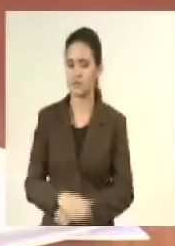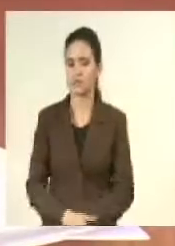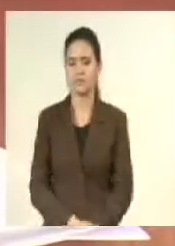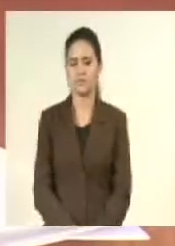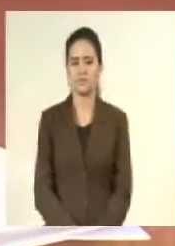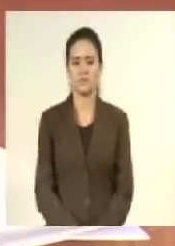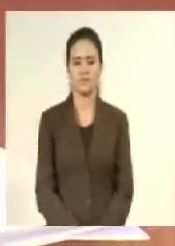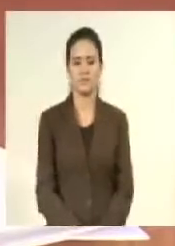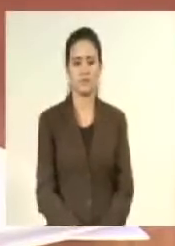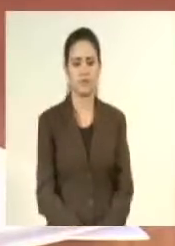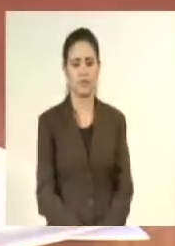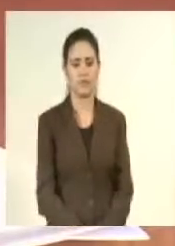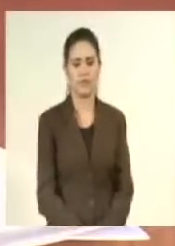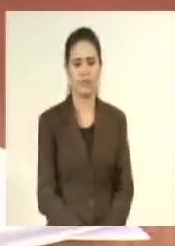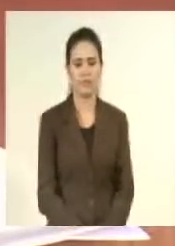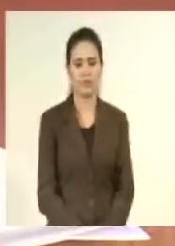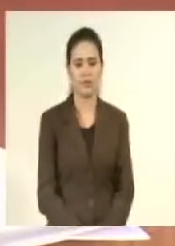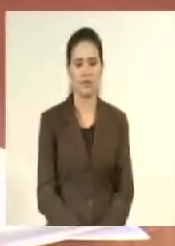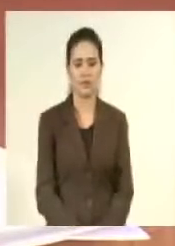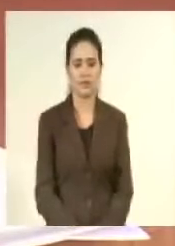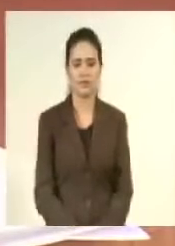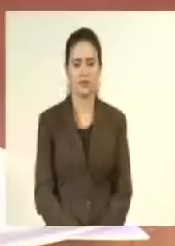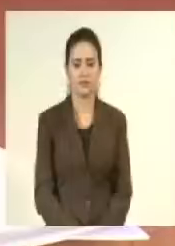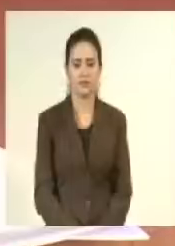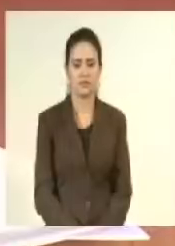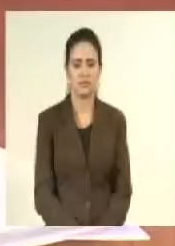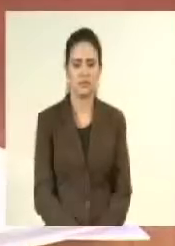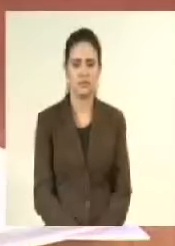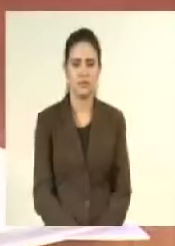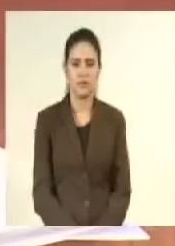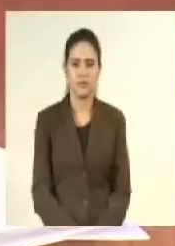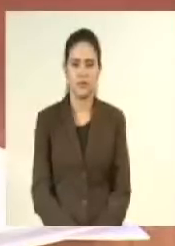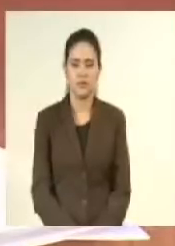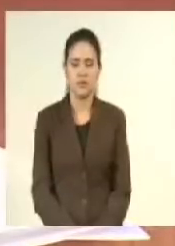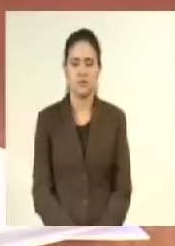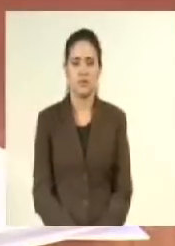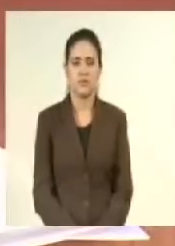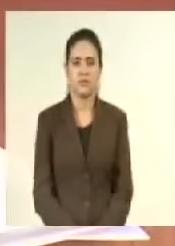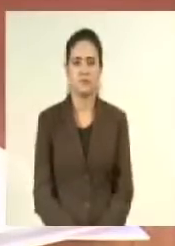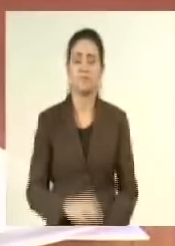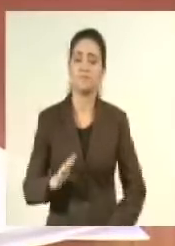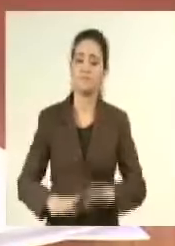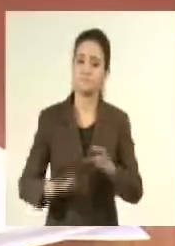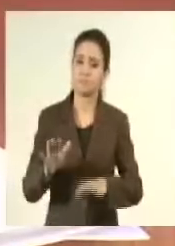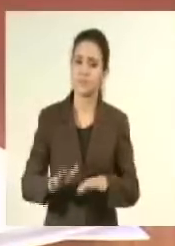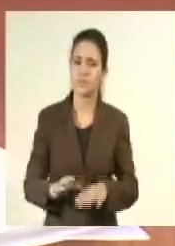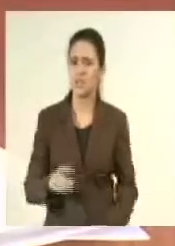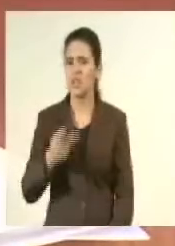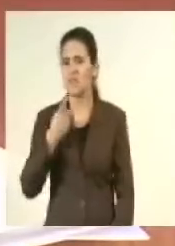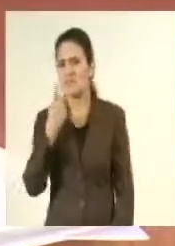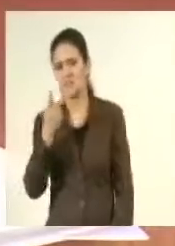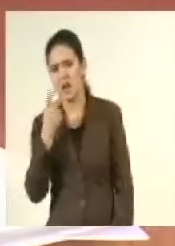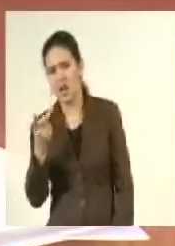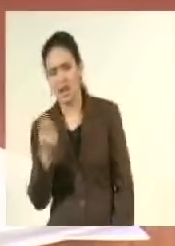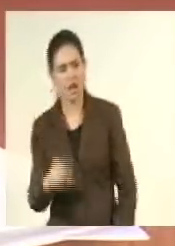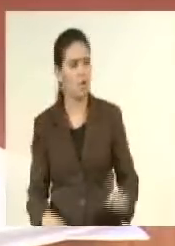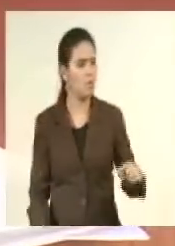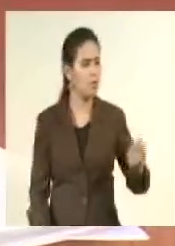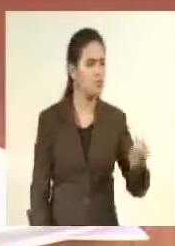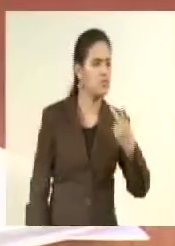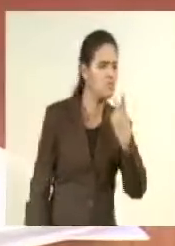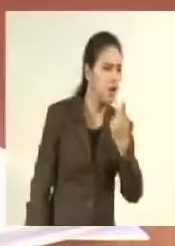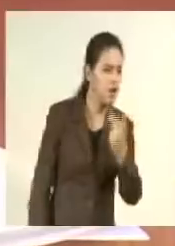Às vezes a nossa palavra ela não é suficiente, porque fica a minha palavra contra a palavra do outro